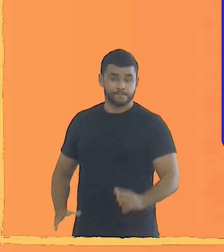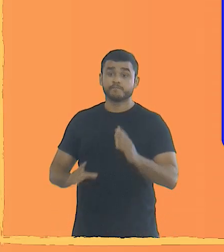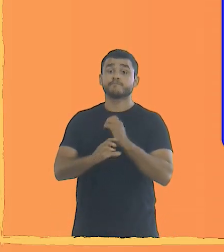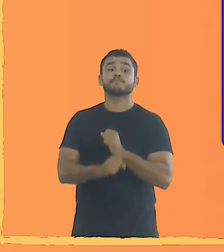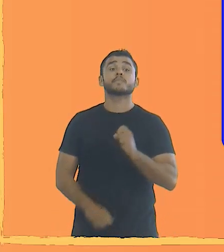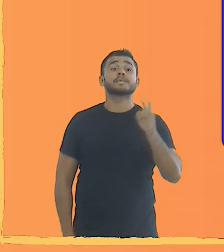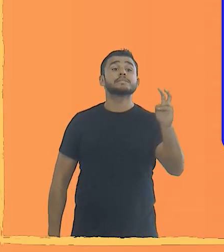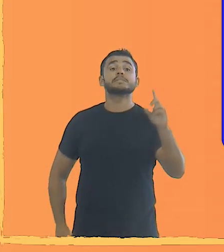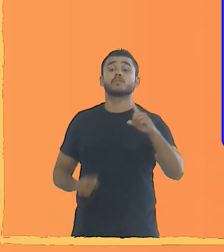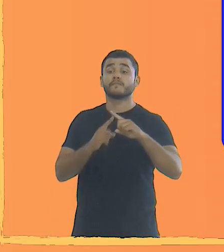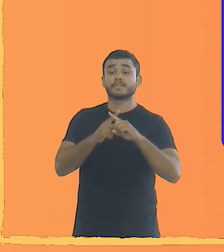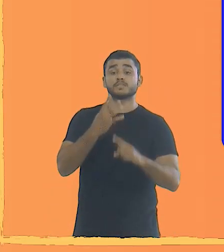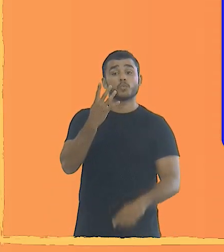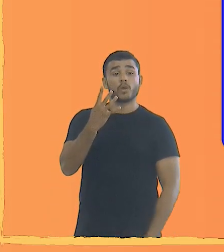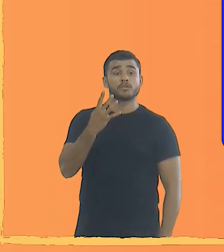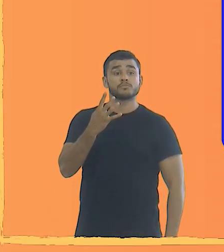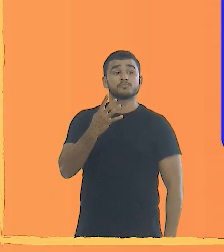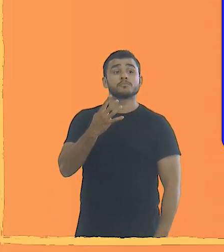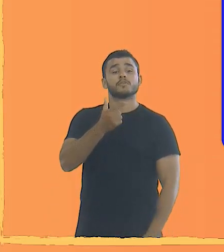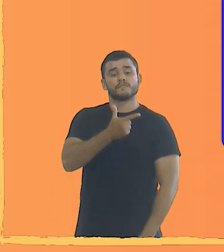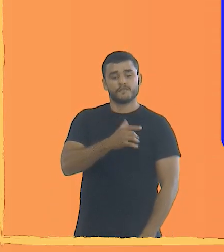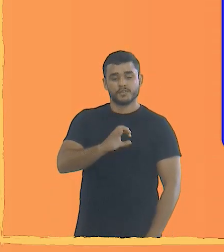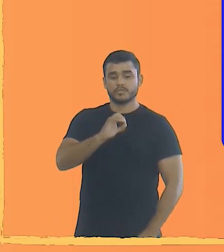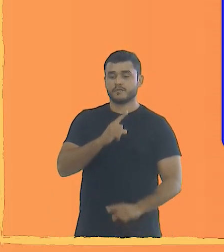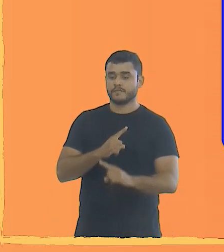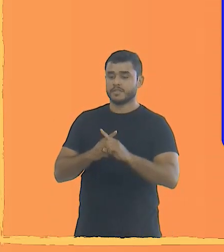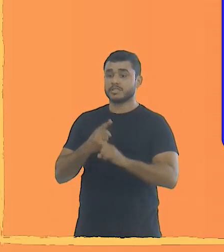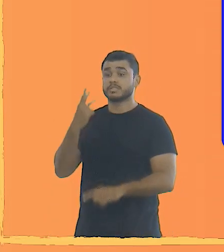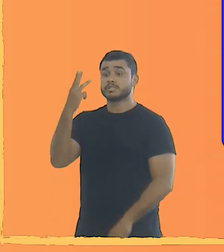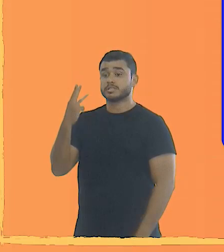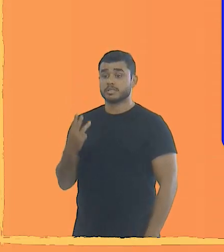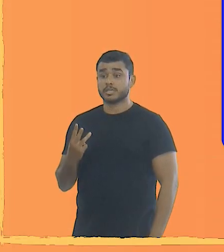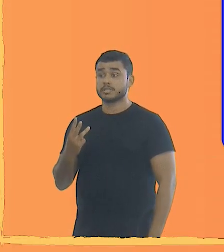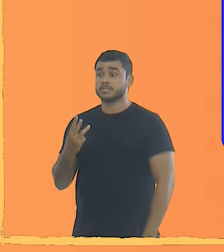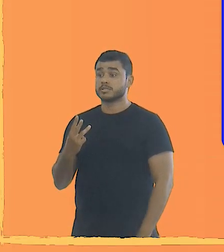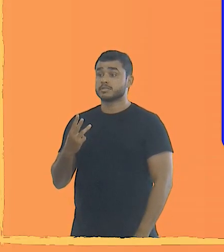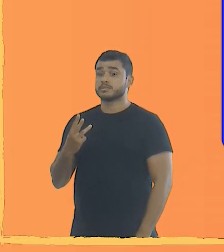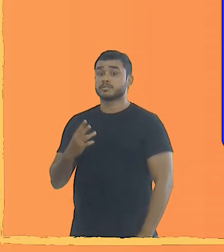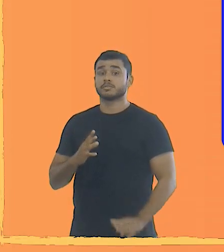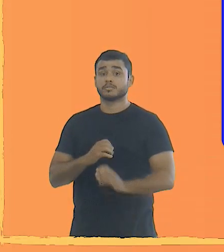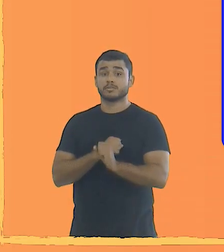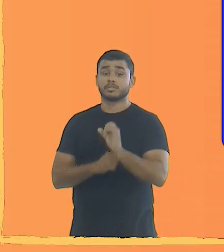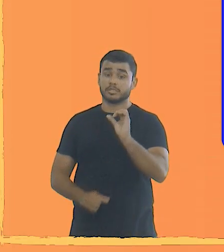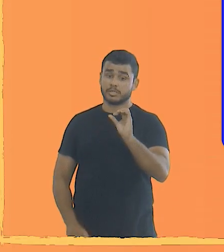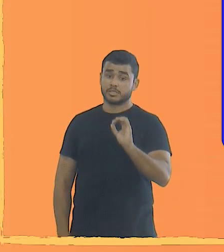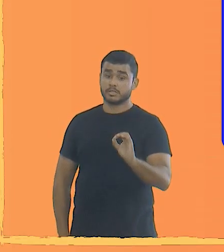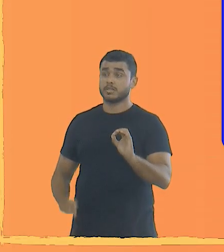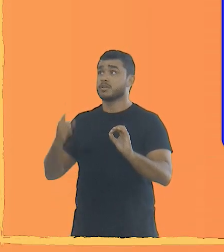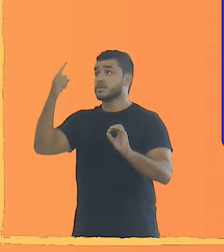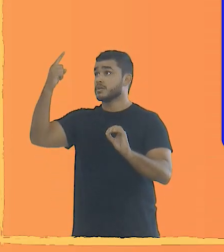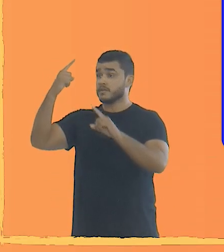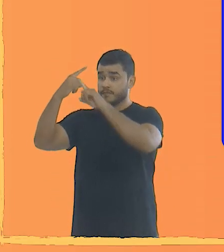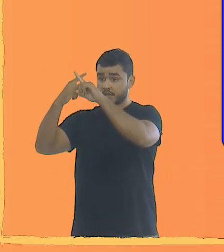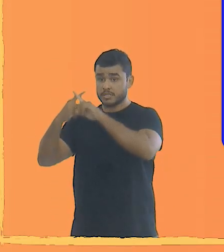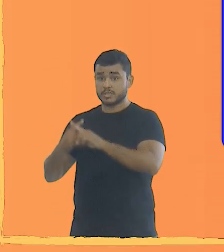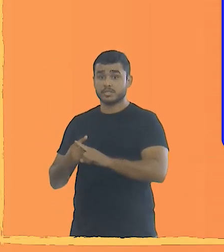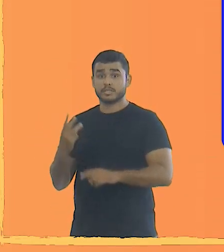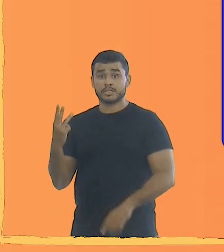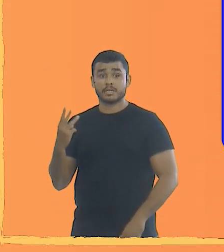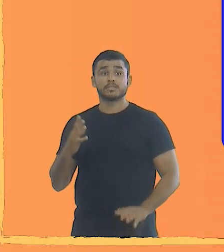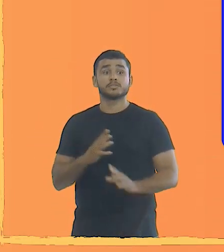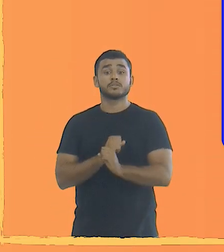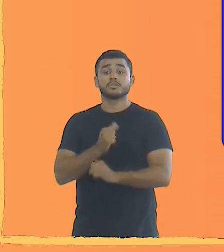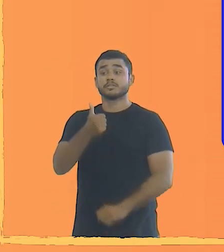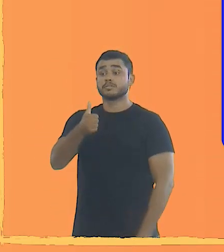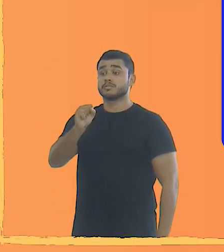4, 20. 20 vezes 3, 60. 60 vezes 3 dá 180. Então,